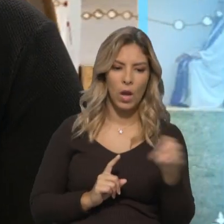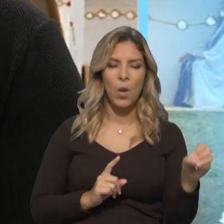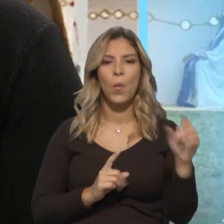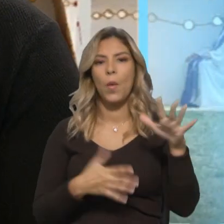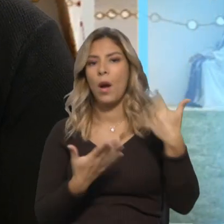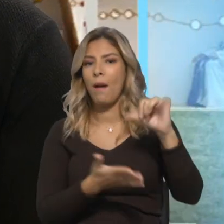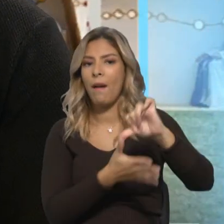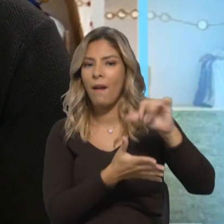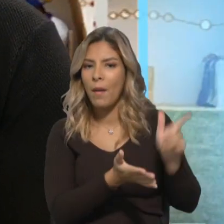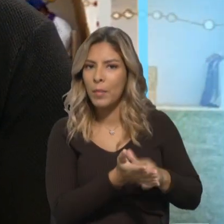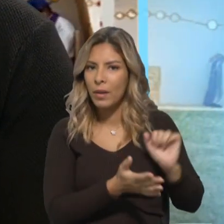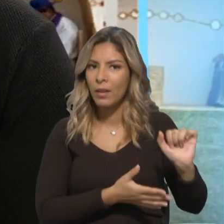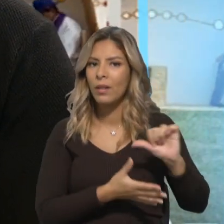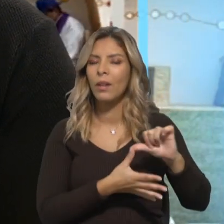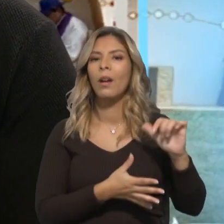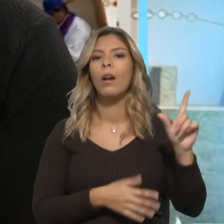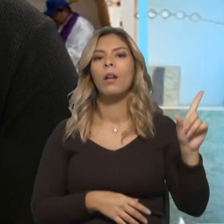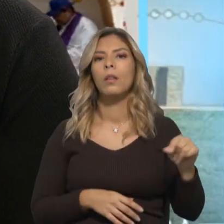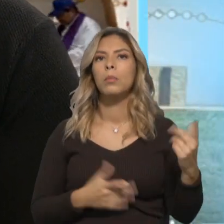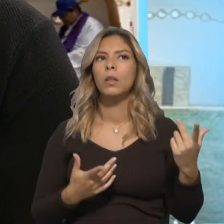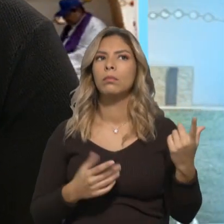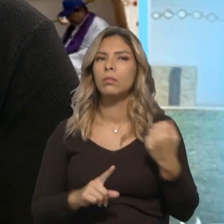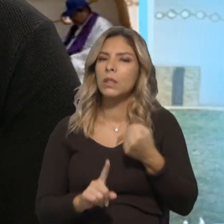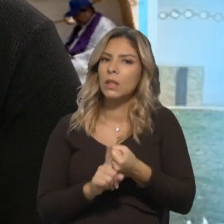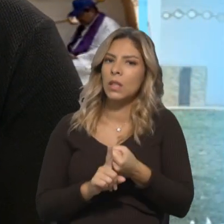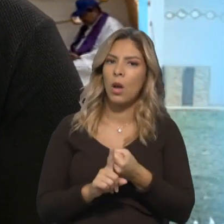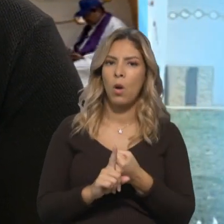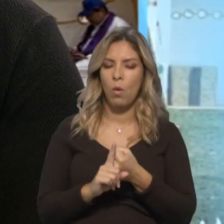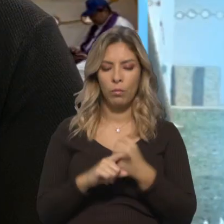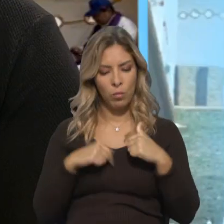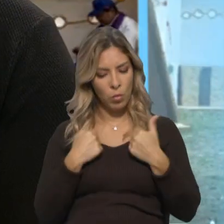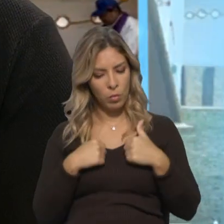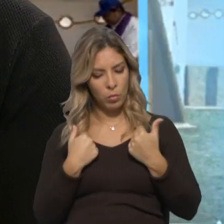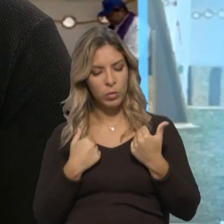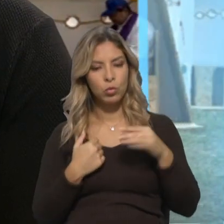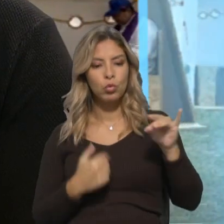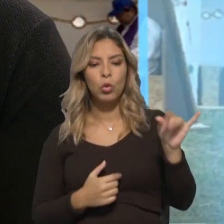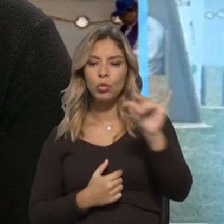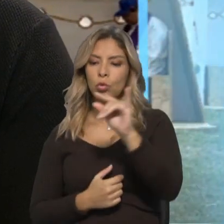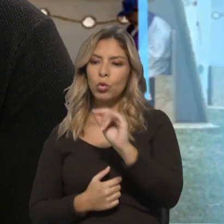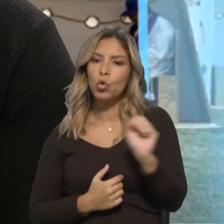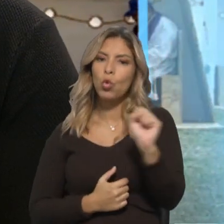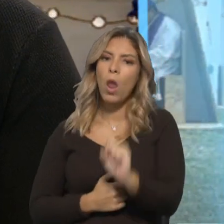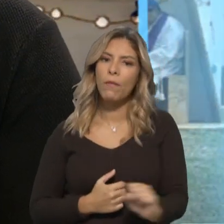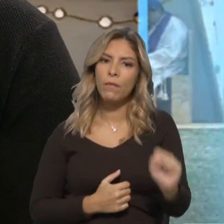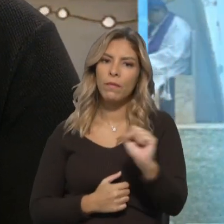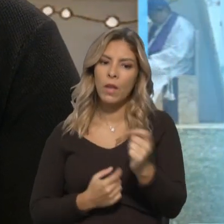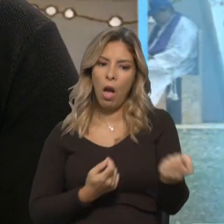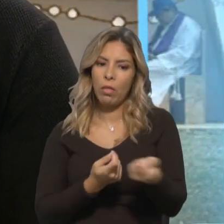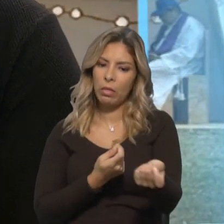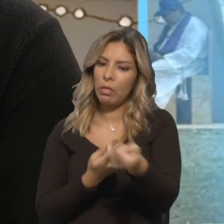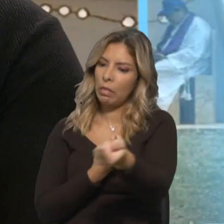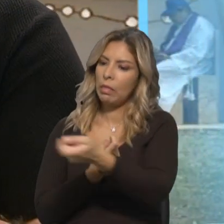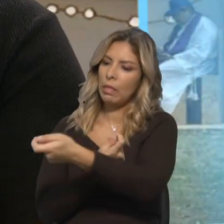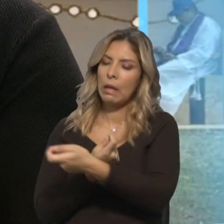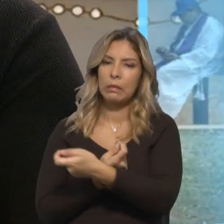Latina, e a missão, em termos de geográficos, começa a ficar mais perto, mas com as mesmas características, de alguma maneira. Sim. E